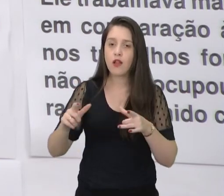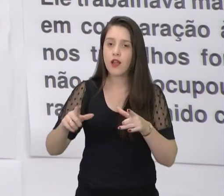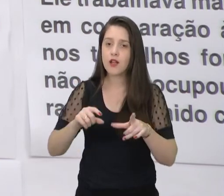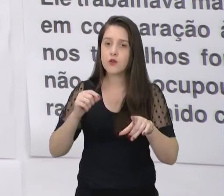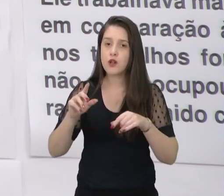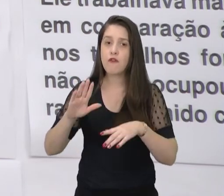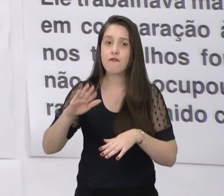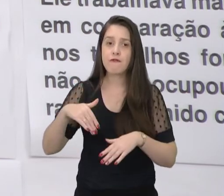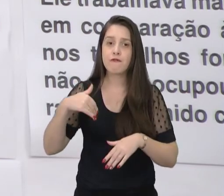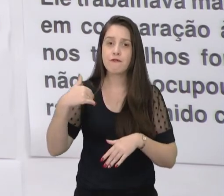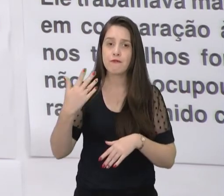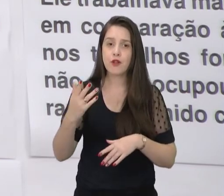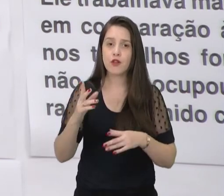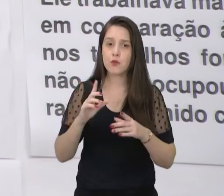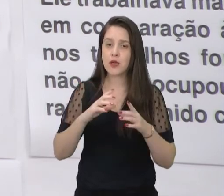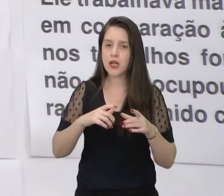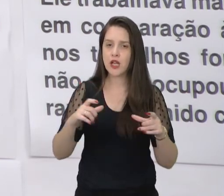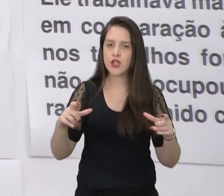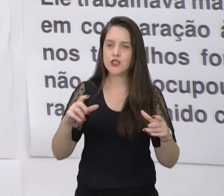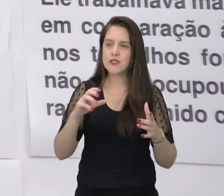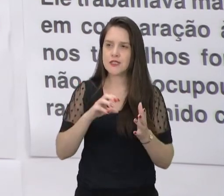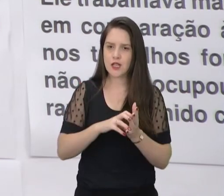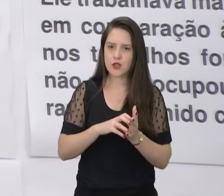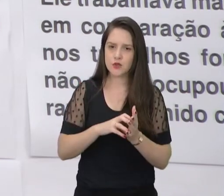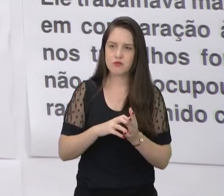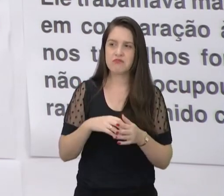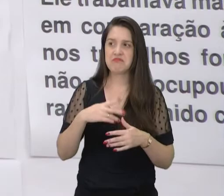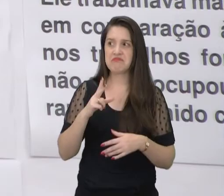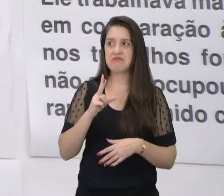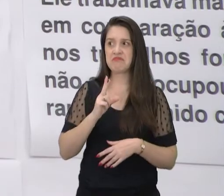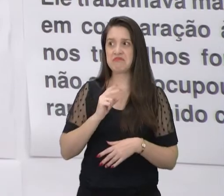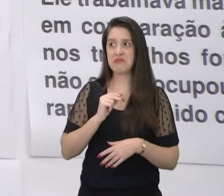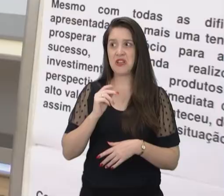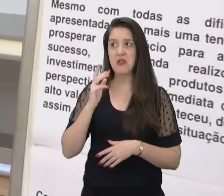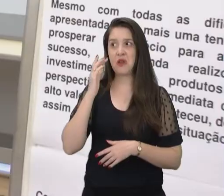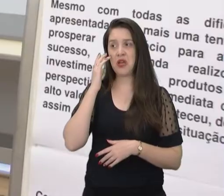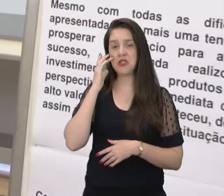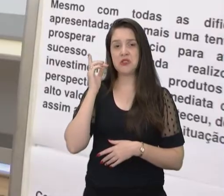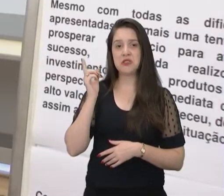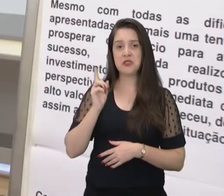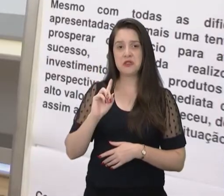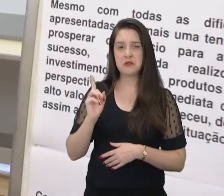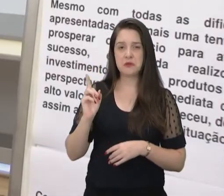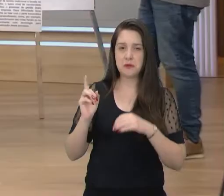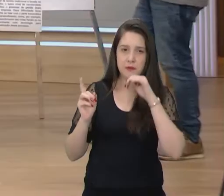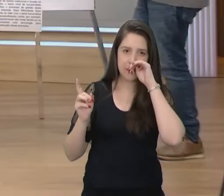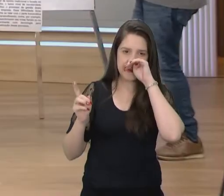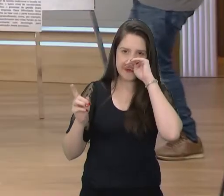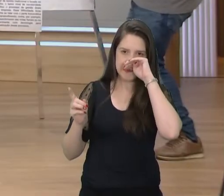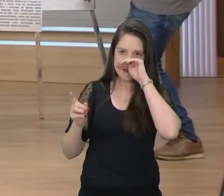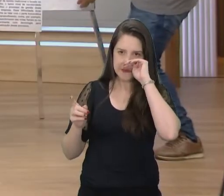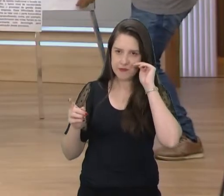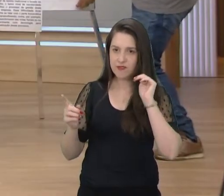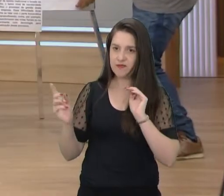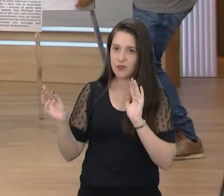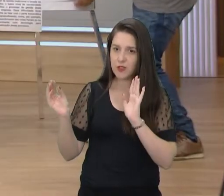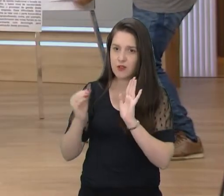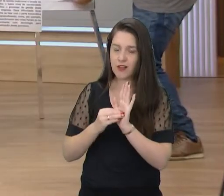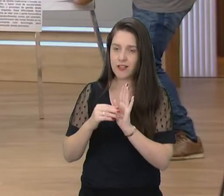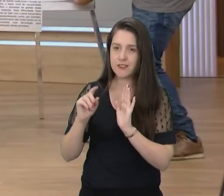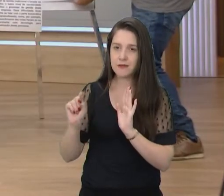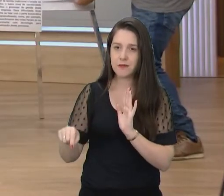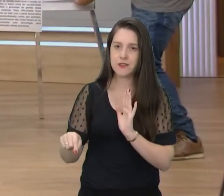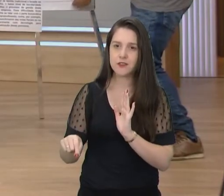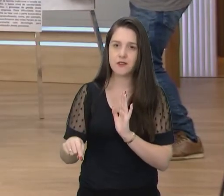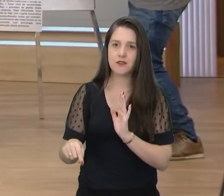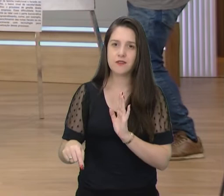grande centro. Meu Deus do céu. E aí? Eu acho que não, peraí. Eu acho que talvez esse aqui, ó. Você colocaria essa parte aqui aonde? Vamos ler? Essa